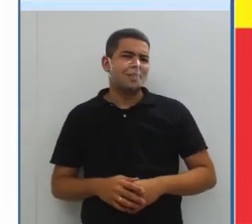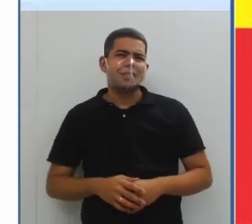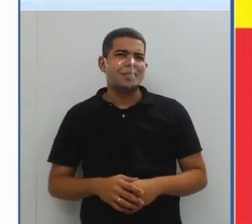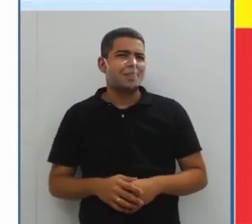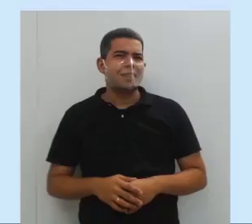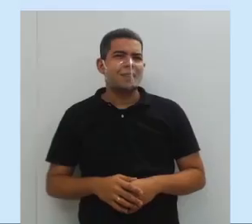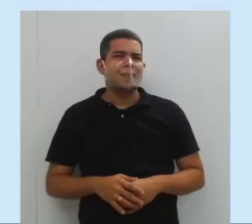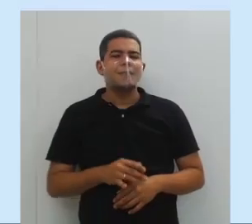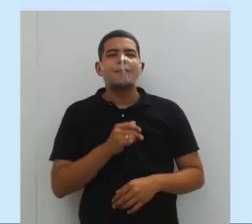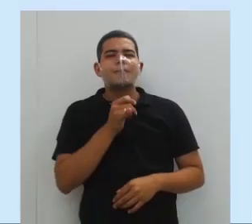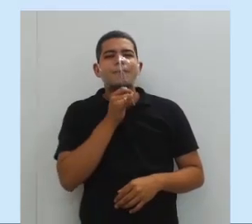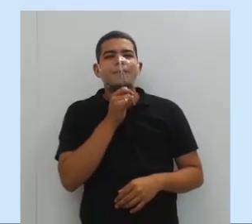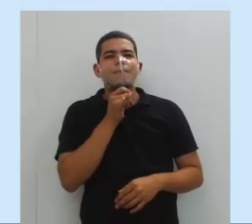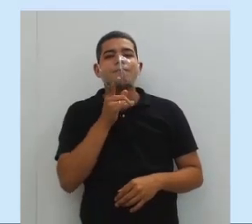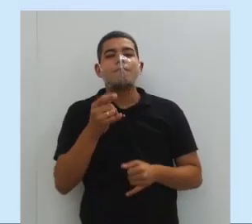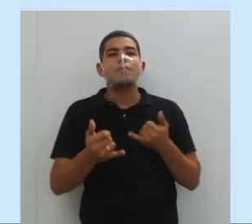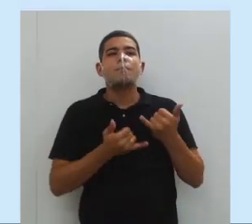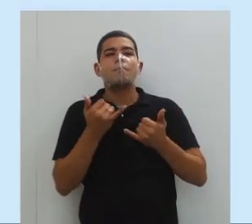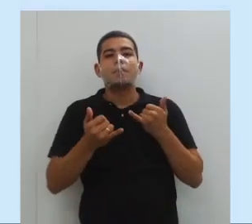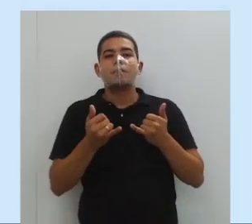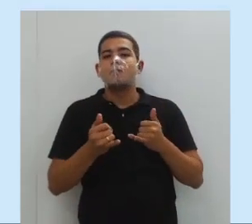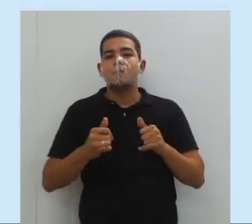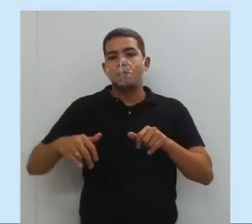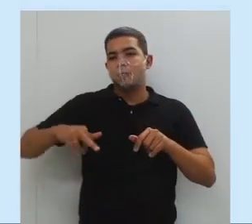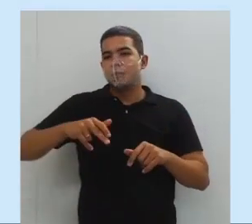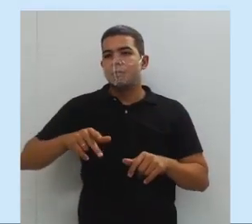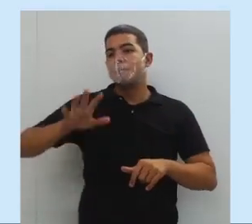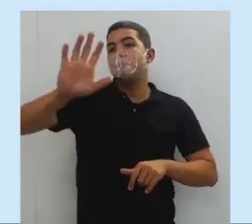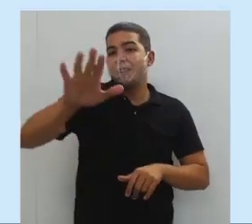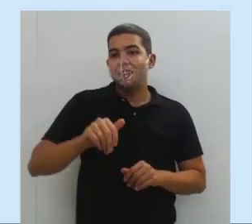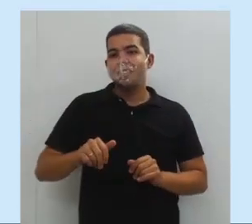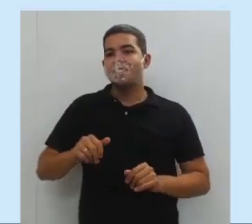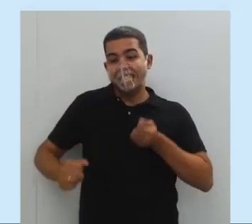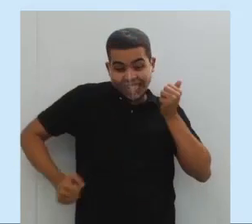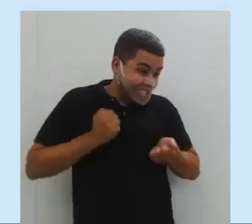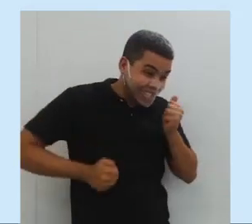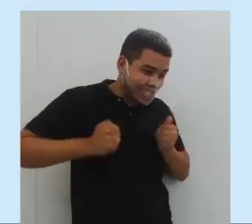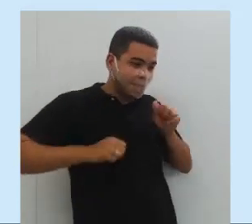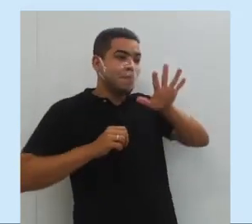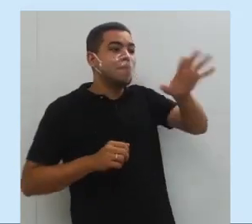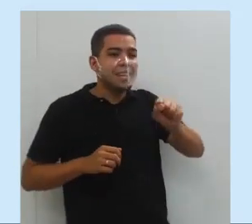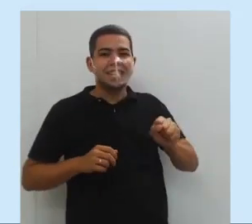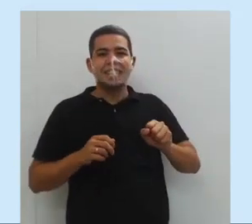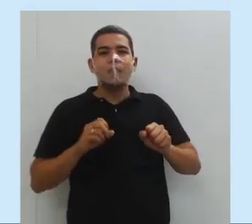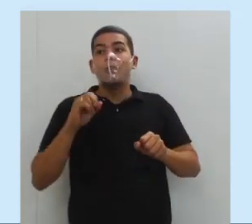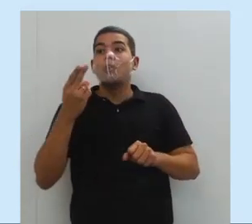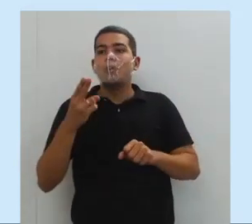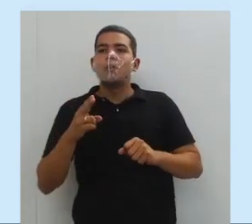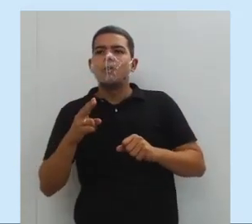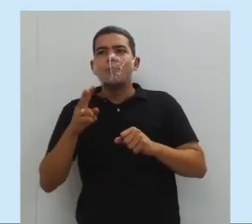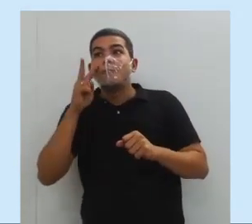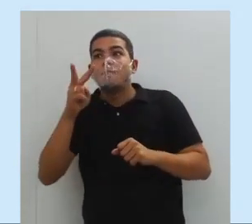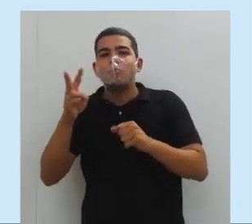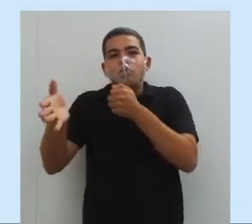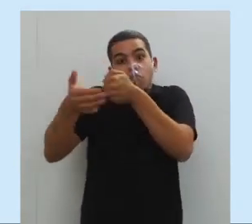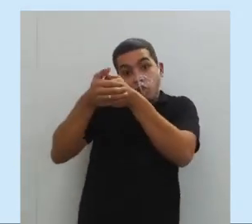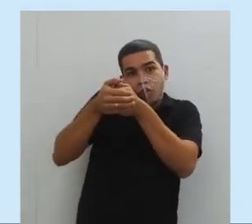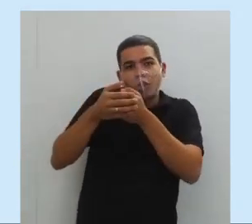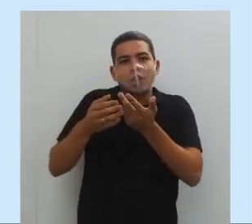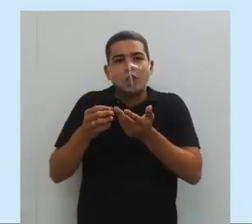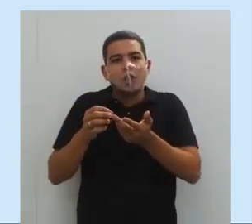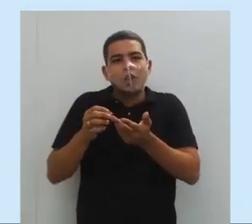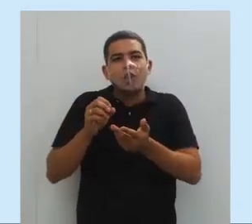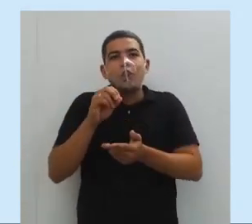participação. Quem aqui nunca brincou de pega-pegou? Ou pega-se esconder, né?